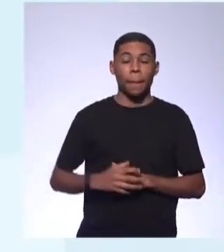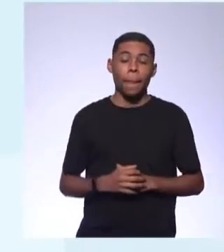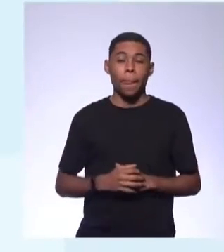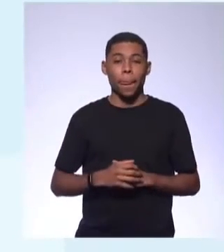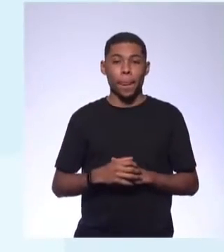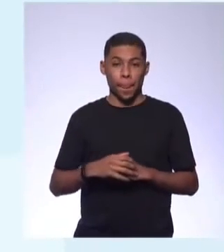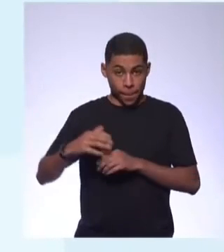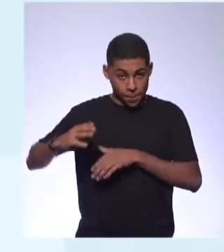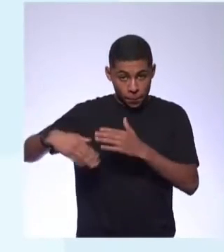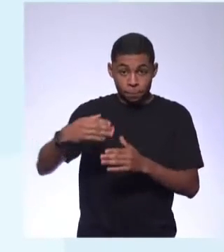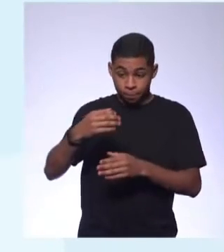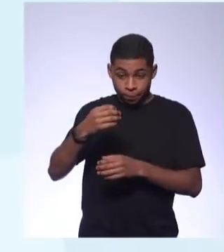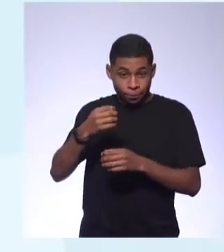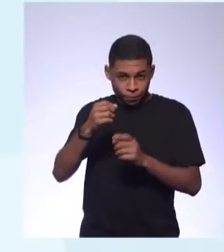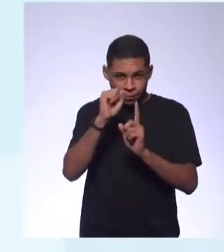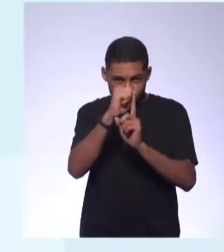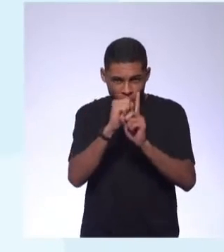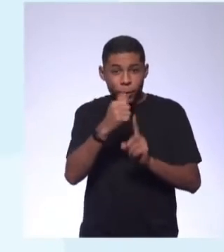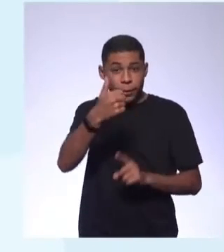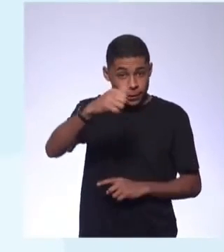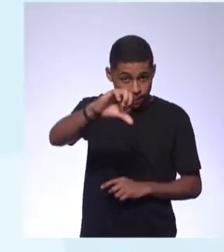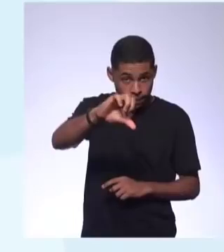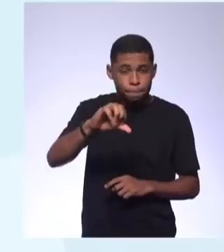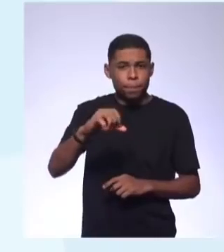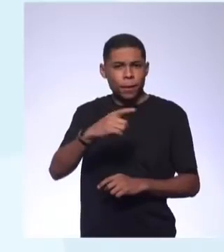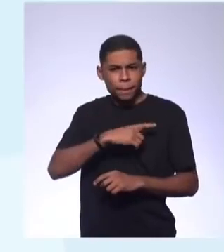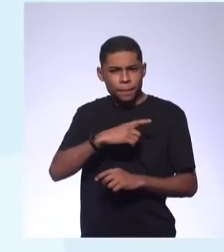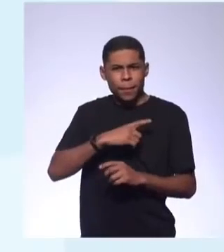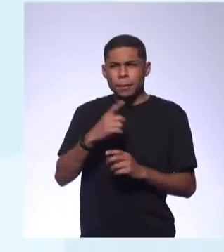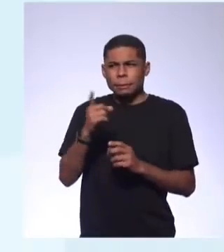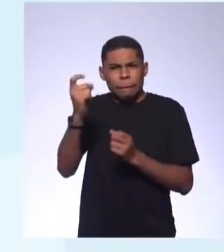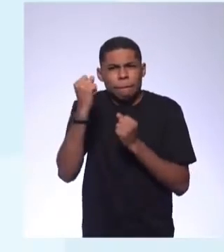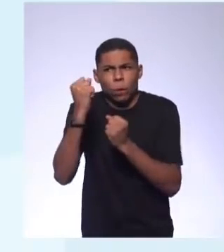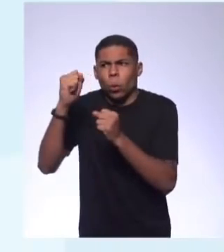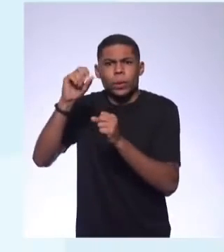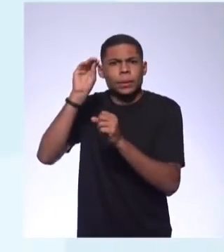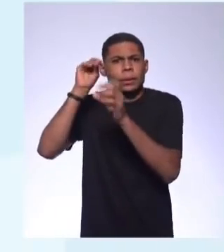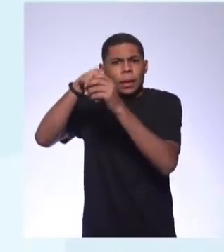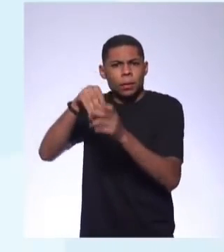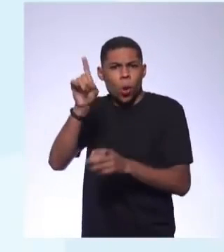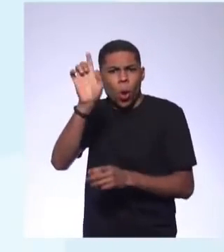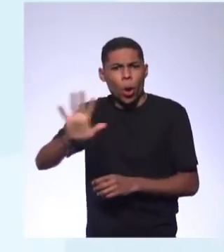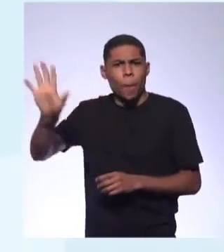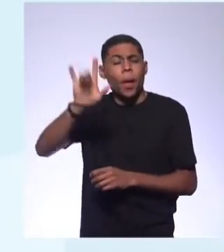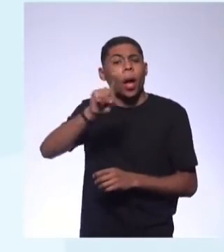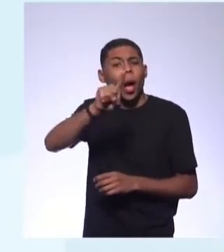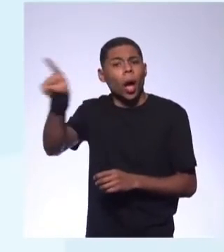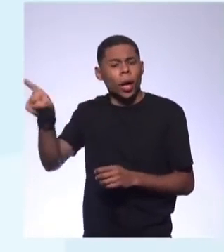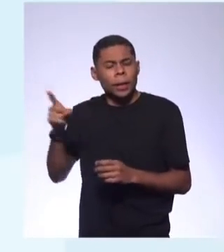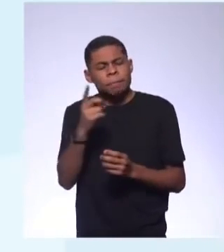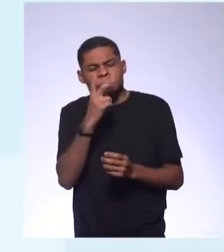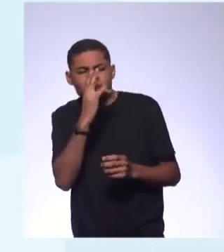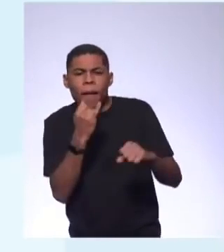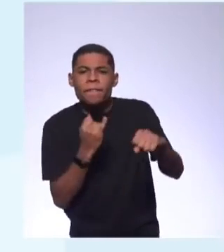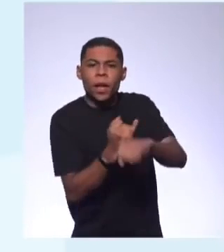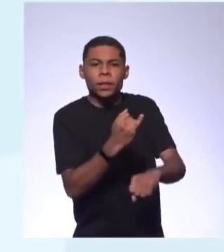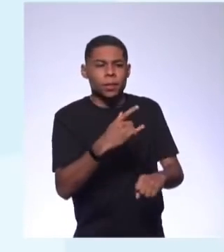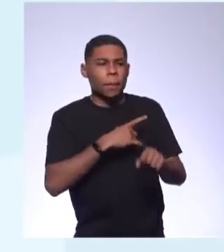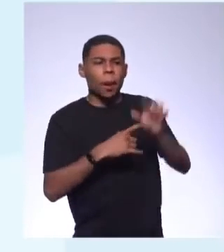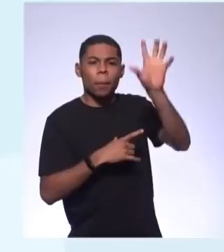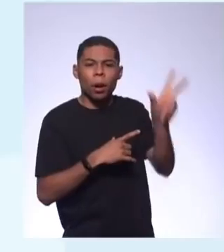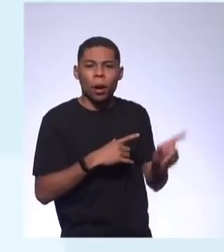Durante o século XIX, as potências europeias investiram no continente